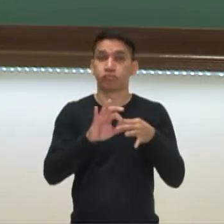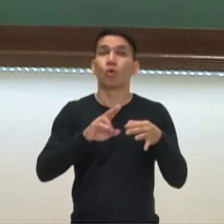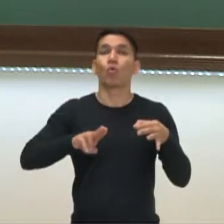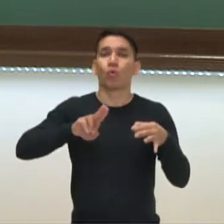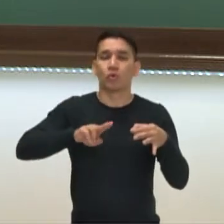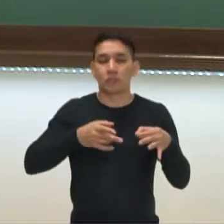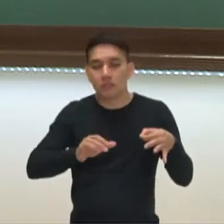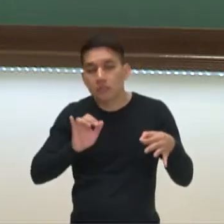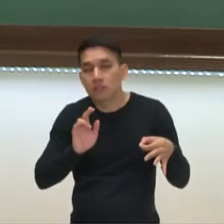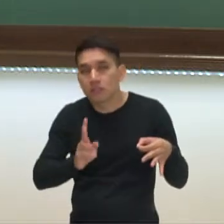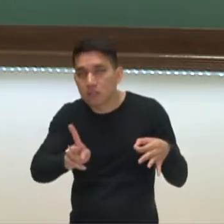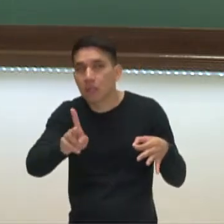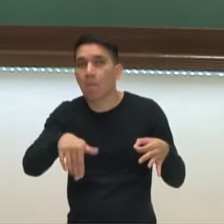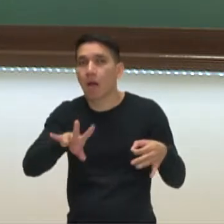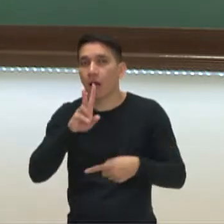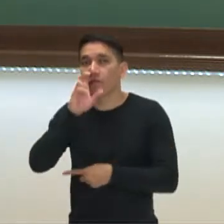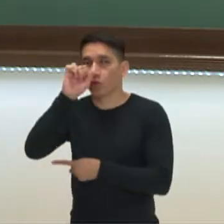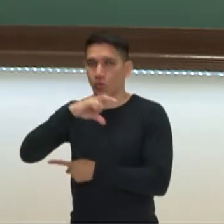ela tiver, né?